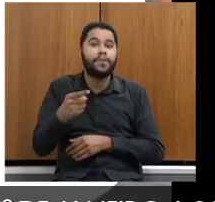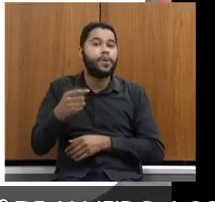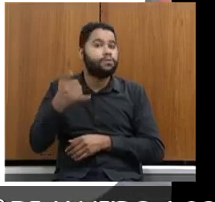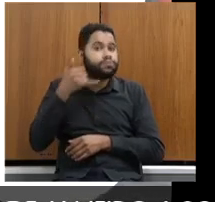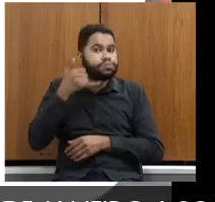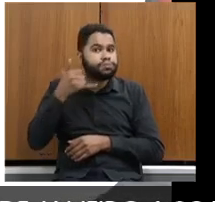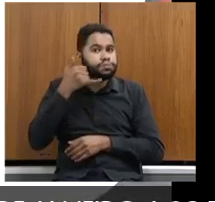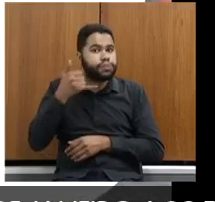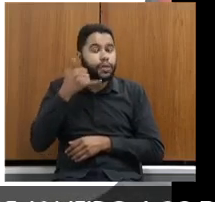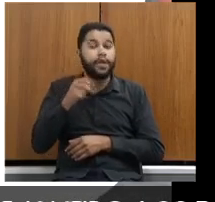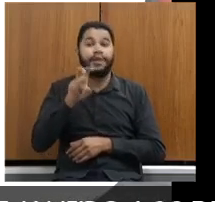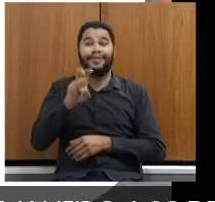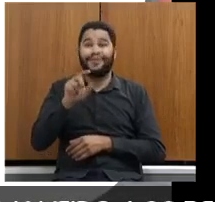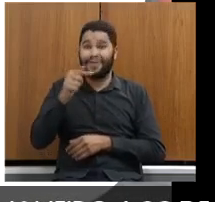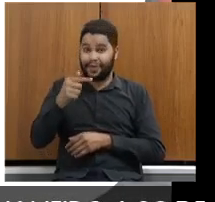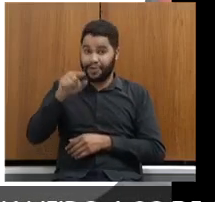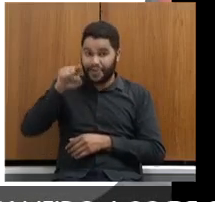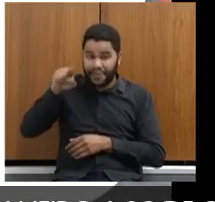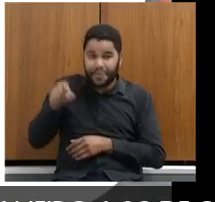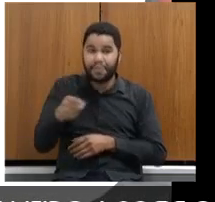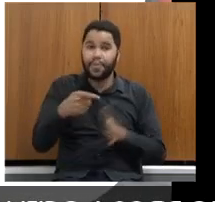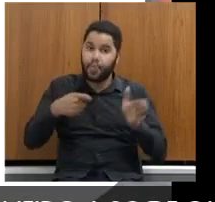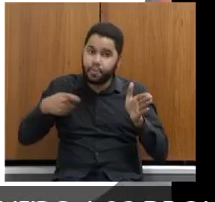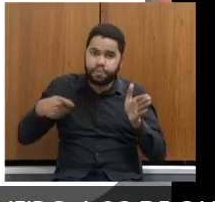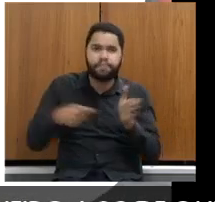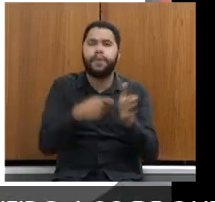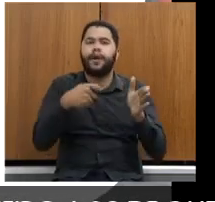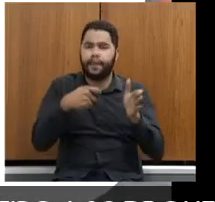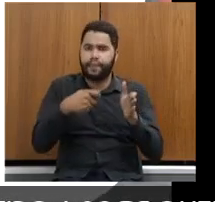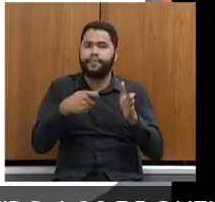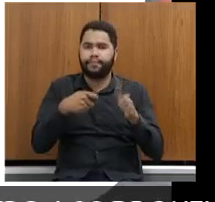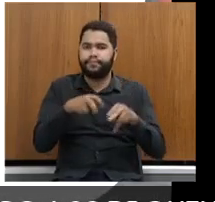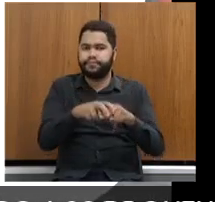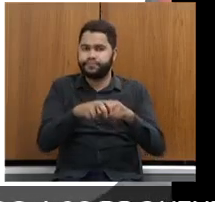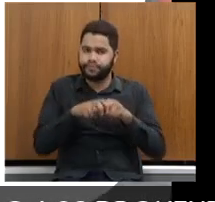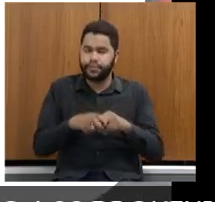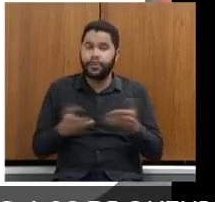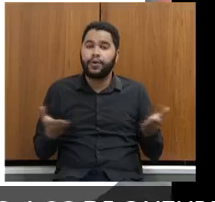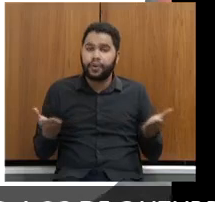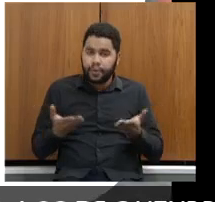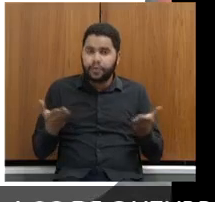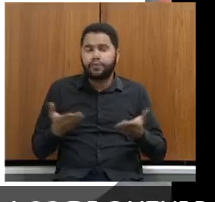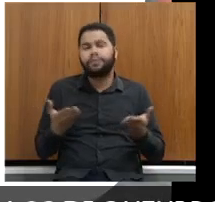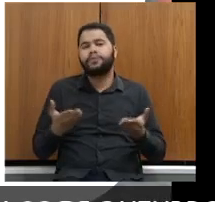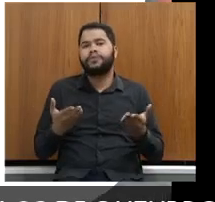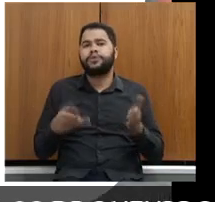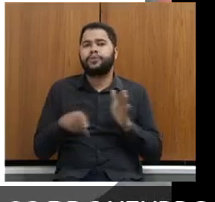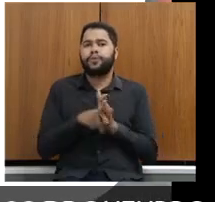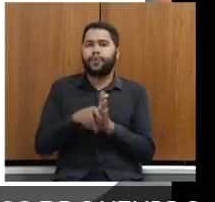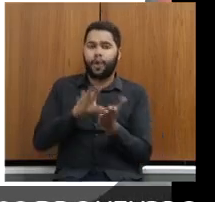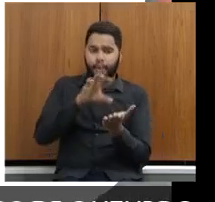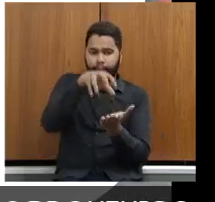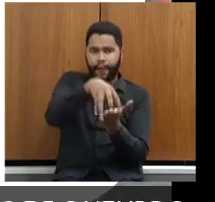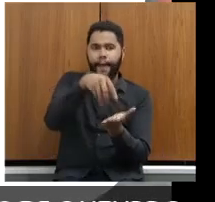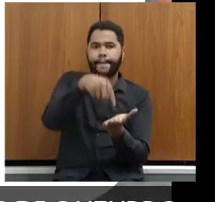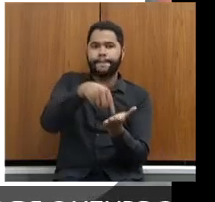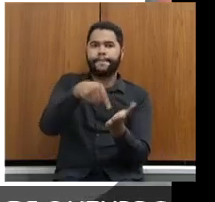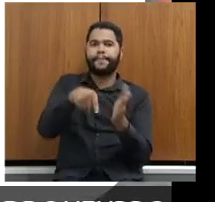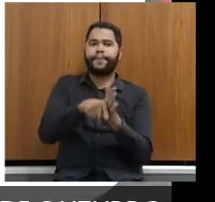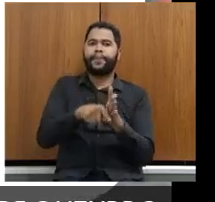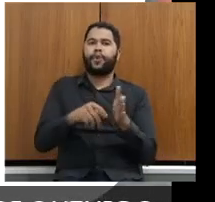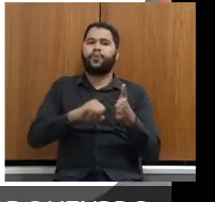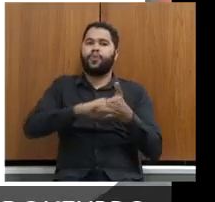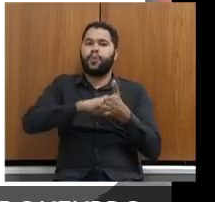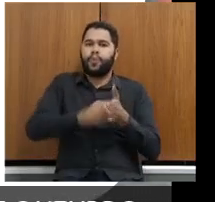chamadas atendidas 57 mil denúncias na geradas por conta disso então a gente hoje tem uma central muito forte de